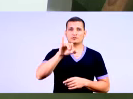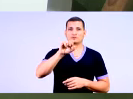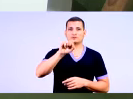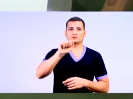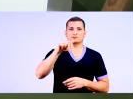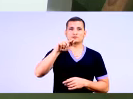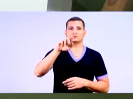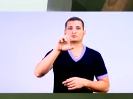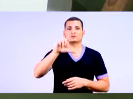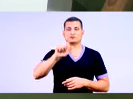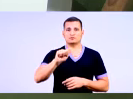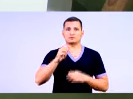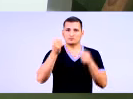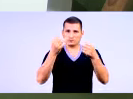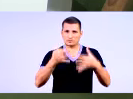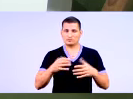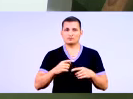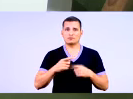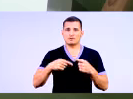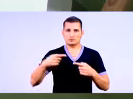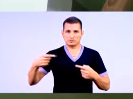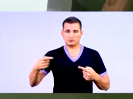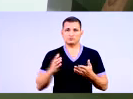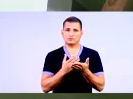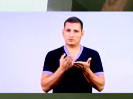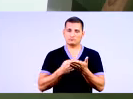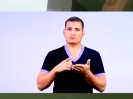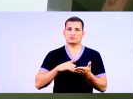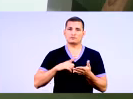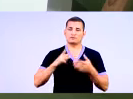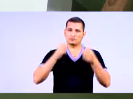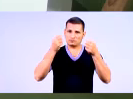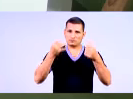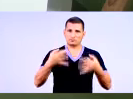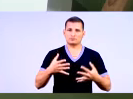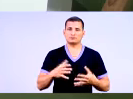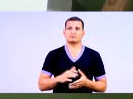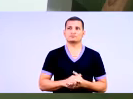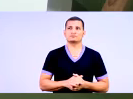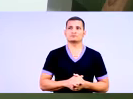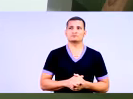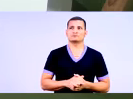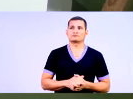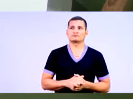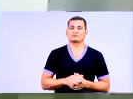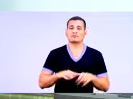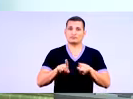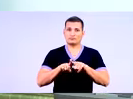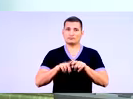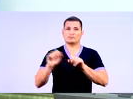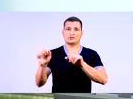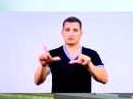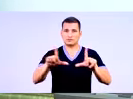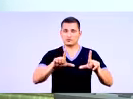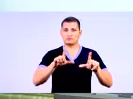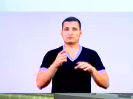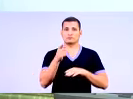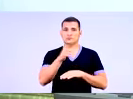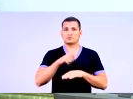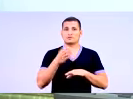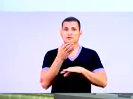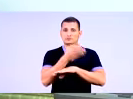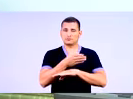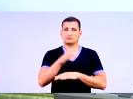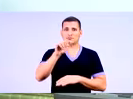apostila, no livro, vocês vão ter isso de uma forma mais detalhada, ok? Ok, então, e também nos slides, quando vocês acessarem no AVA, vocês vão